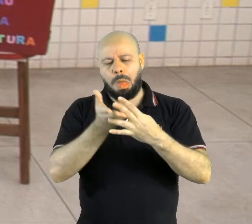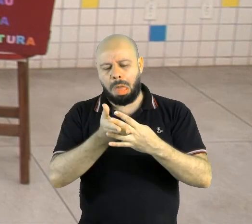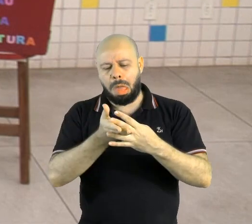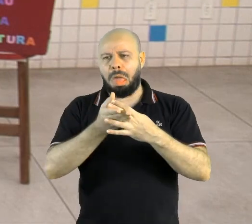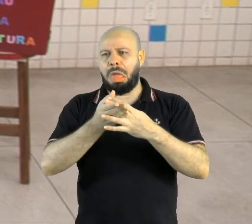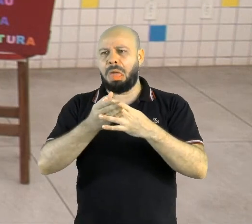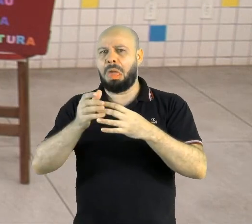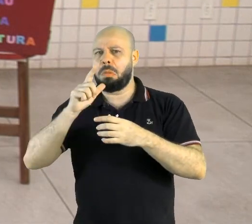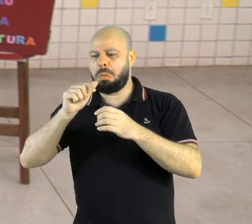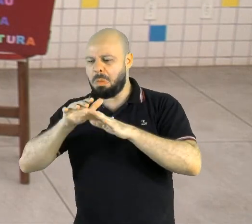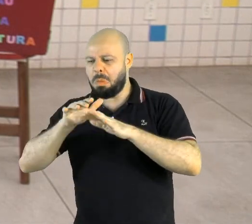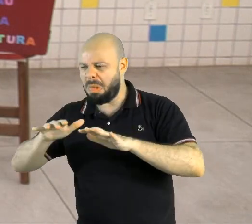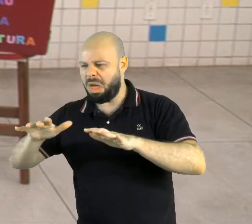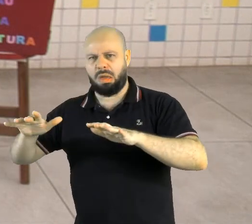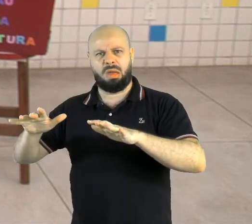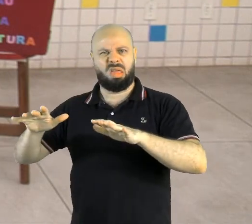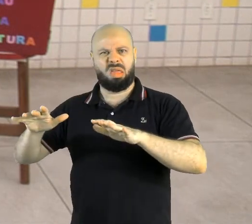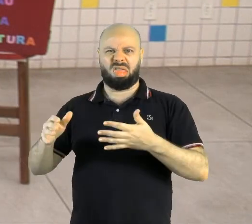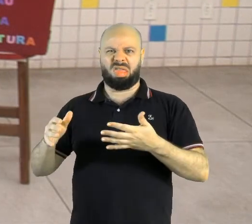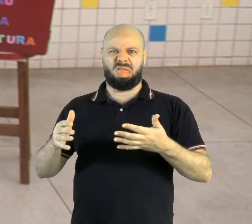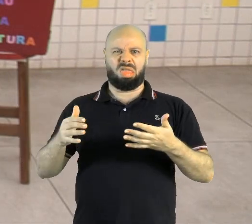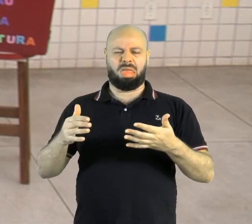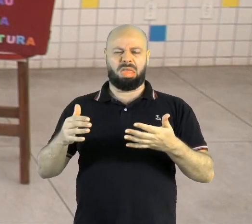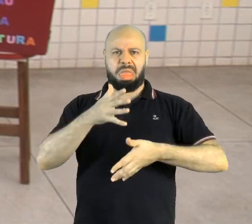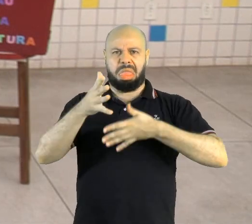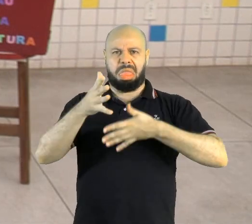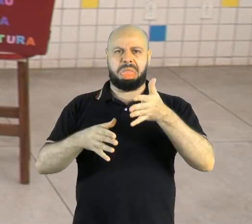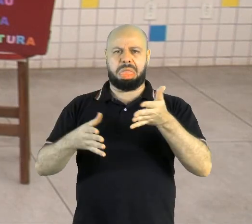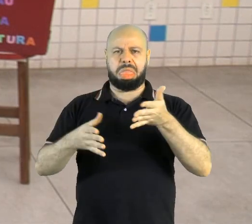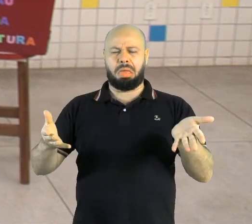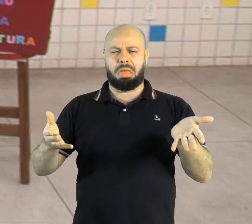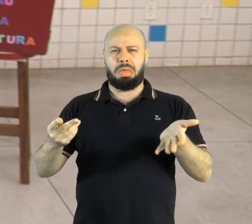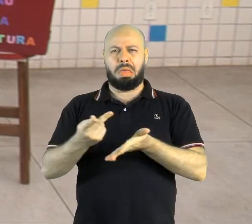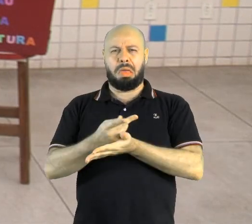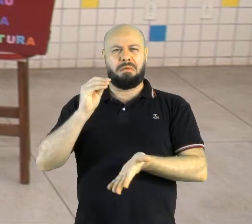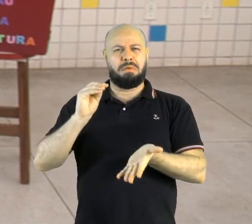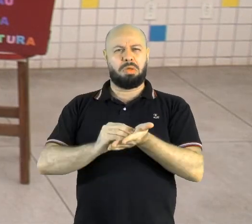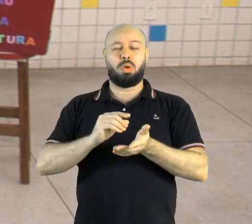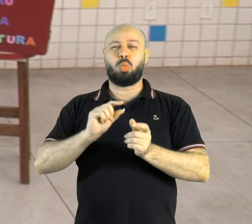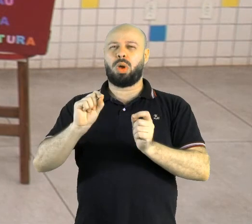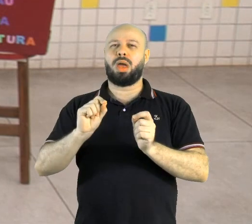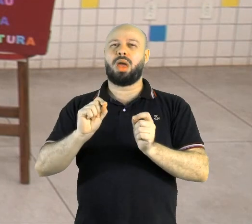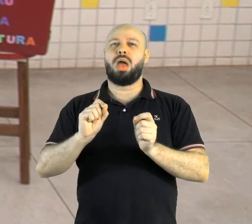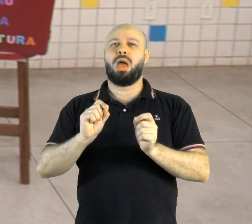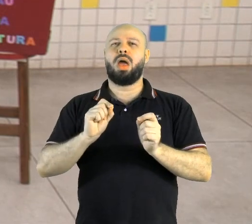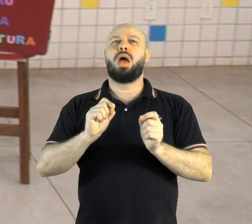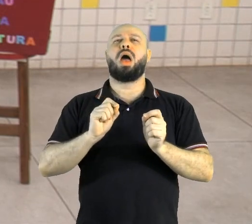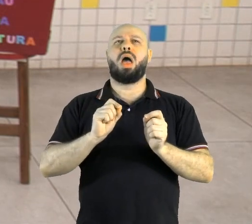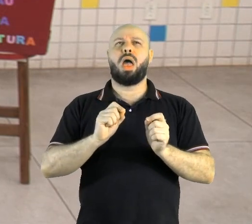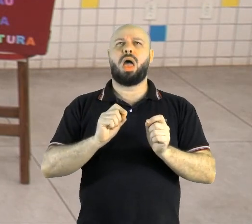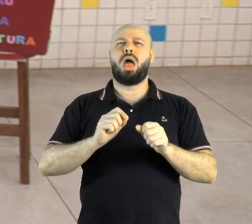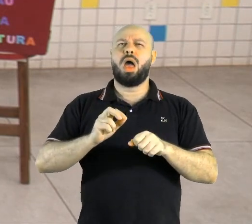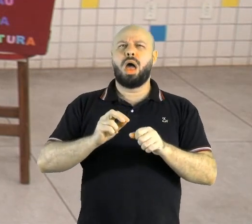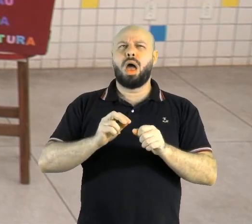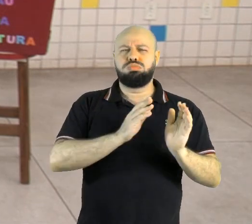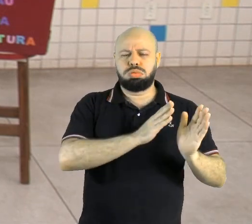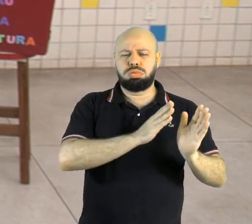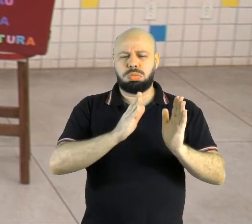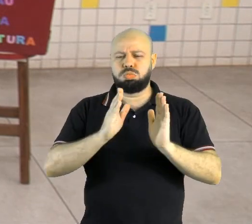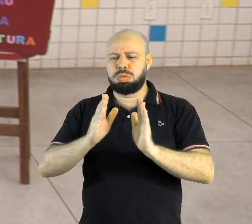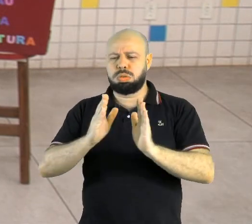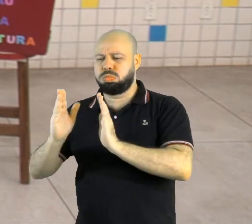meiodoma? Dá para entender se a gente lê assim? O que está faltando? Espaçamento. Eu preciso entender que